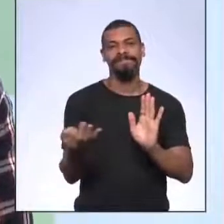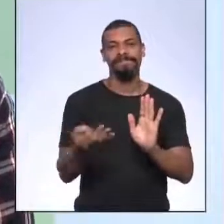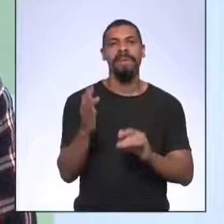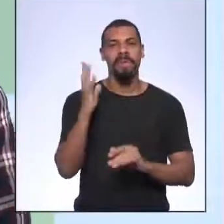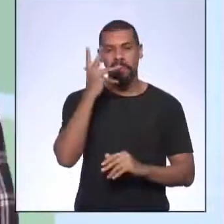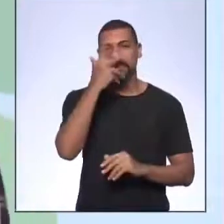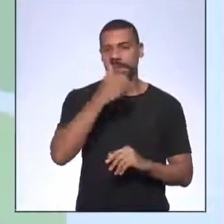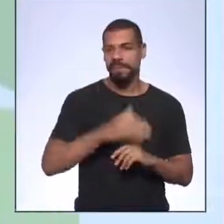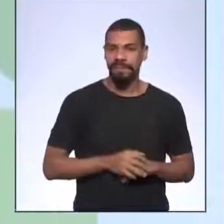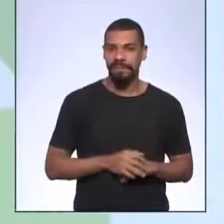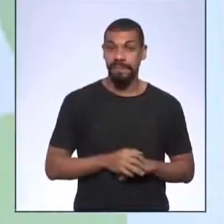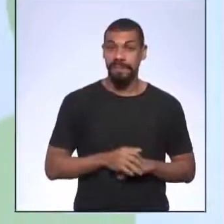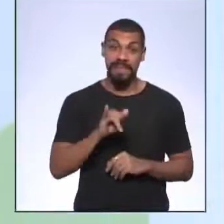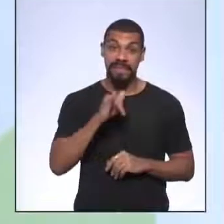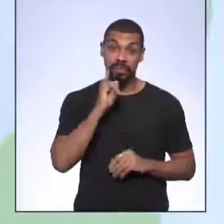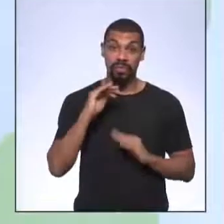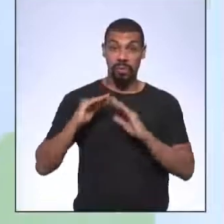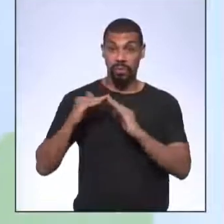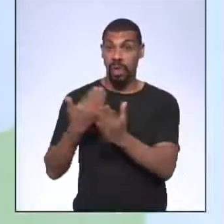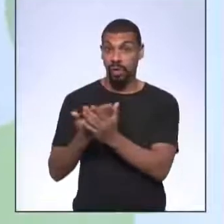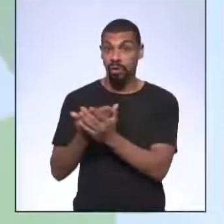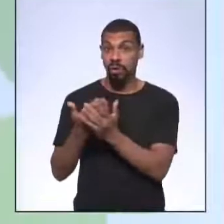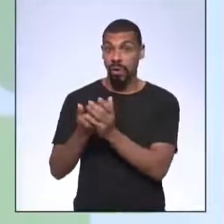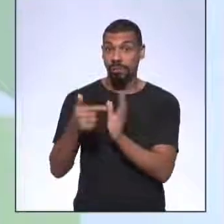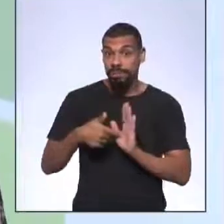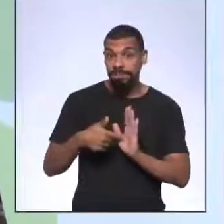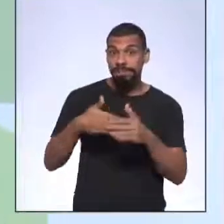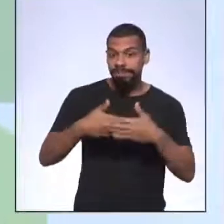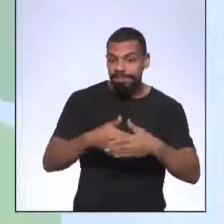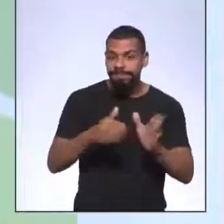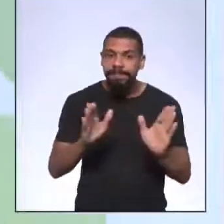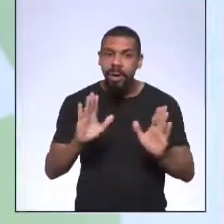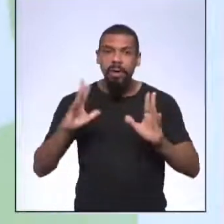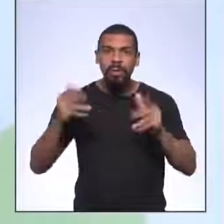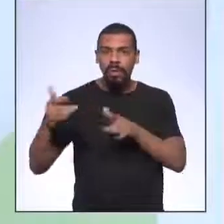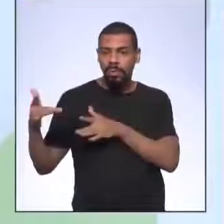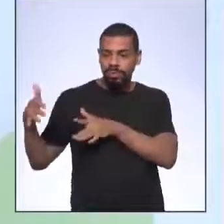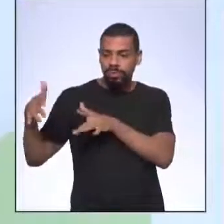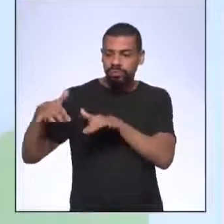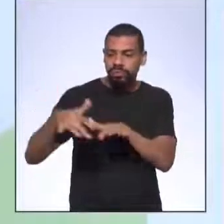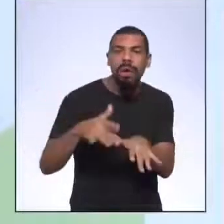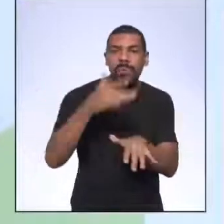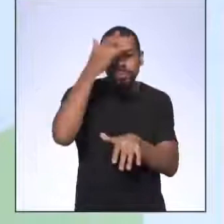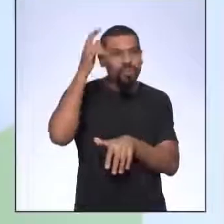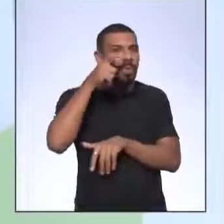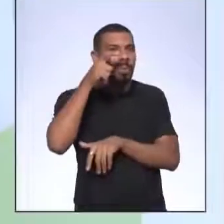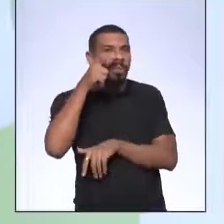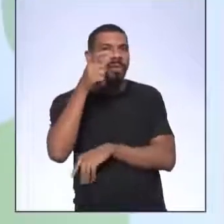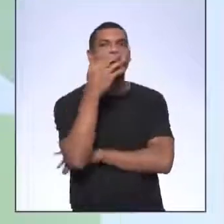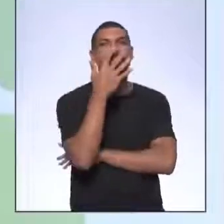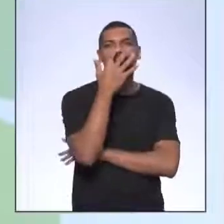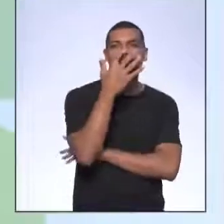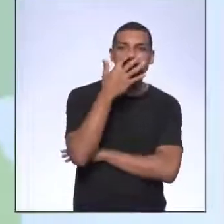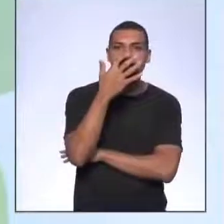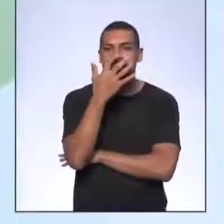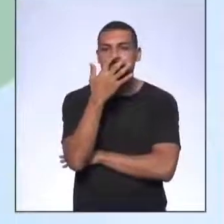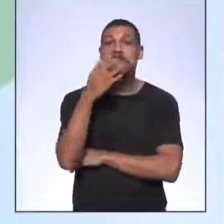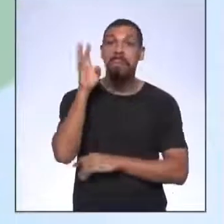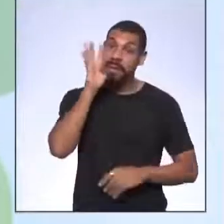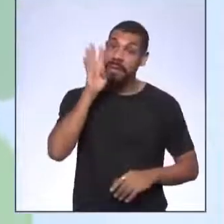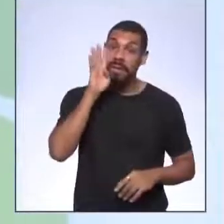compensador especialmente se a escola tem a possibilidade de abrir né para que a comunidade também participe assista né